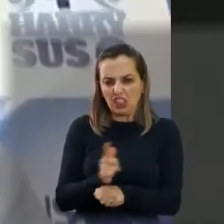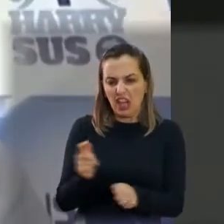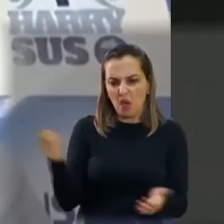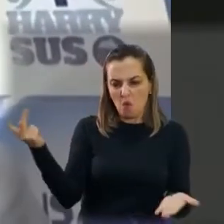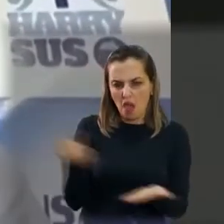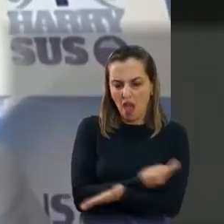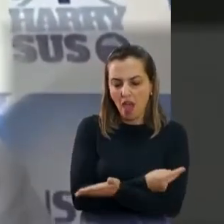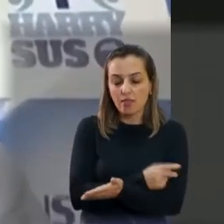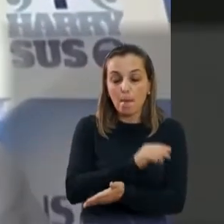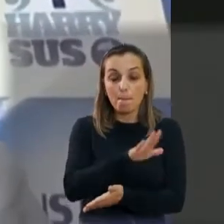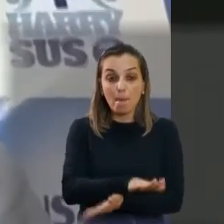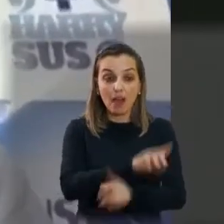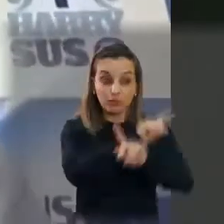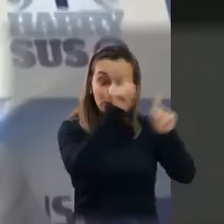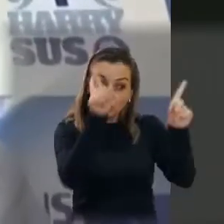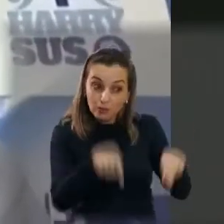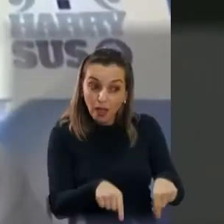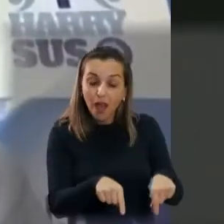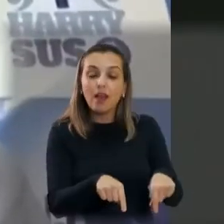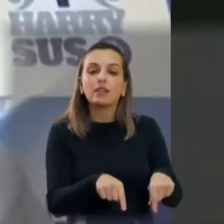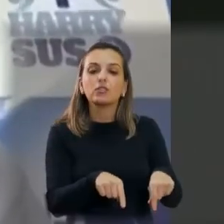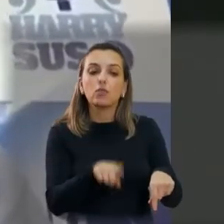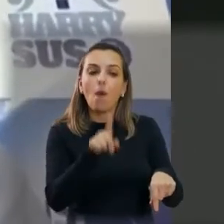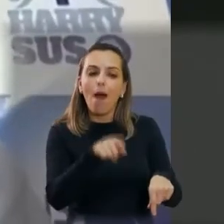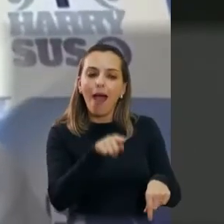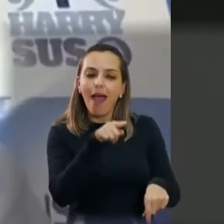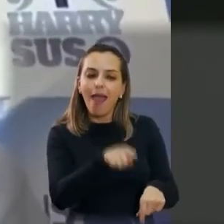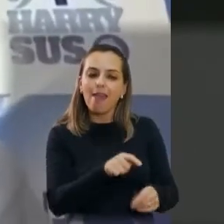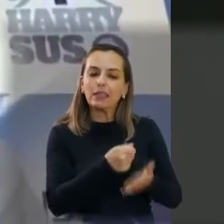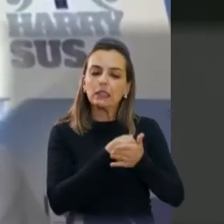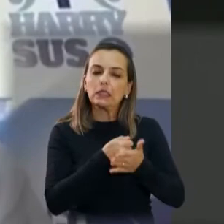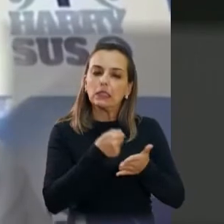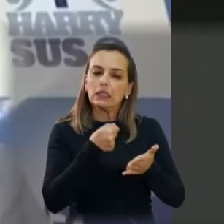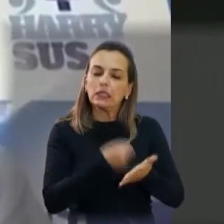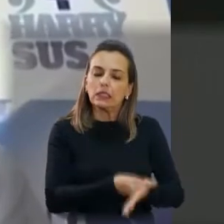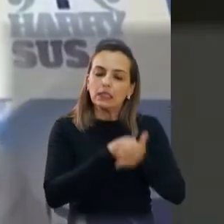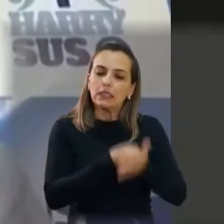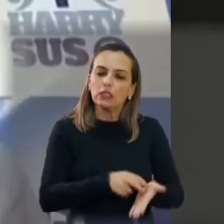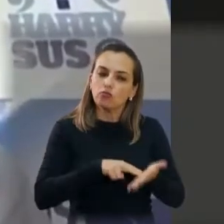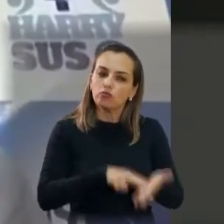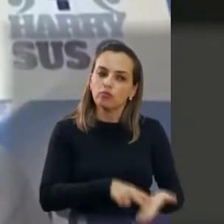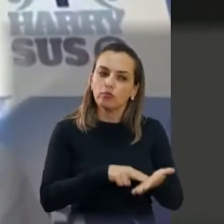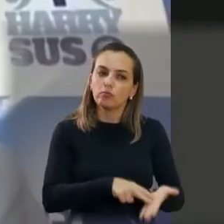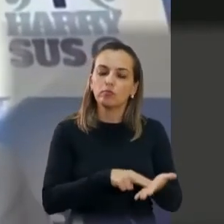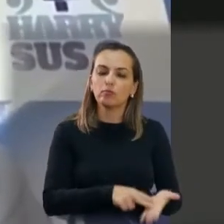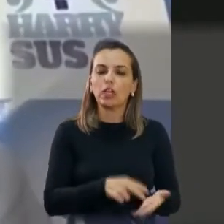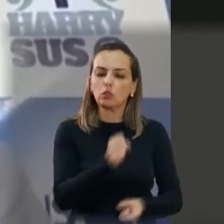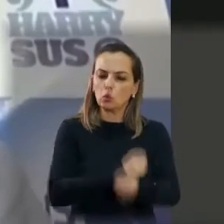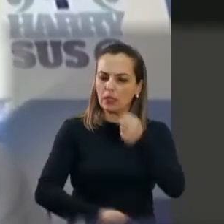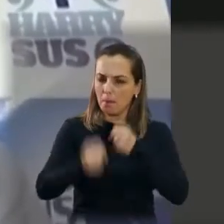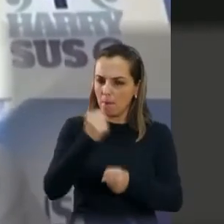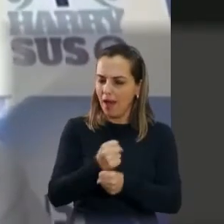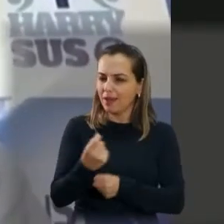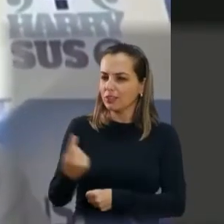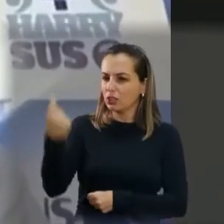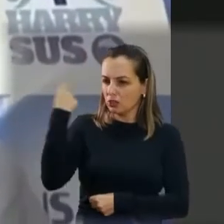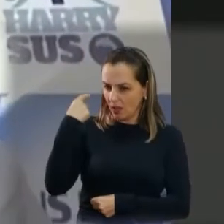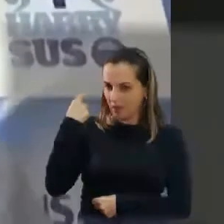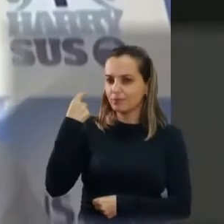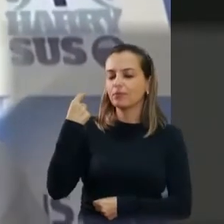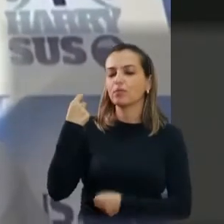os servidores estão ali segurando essa barra e, desde o ano passado,